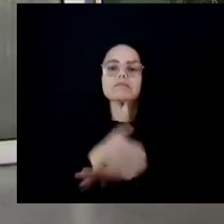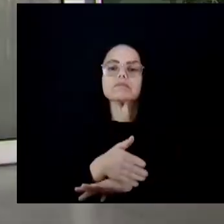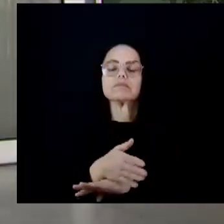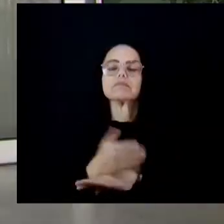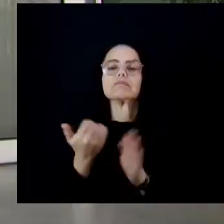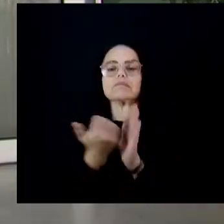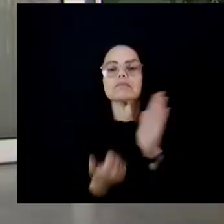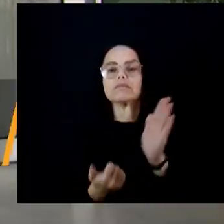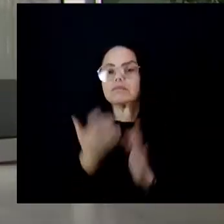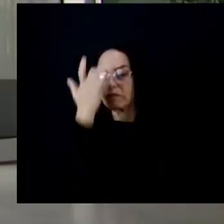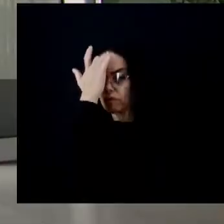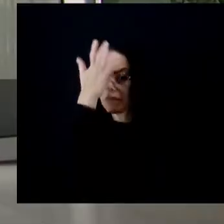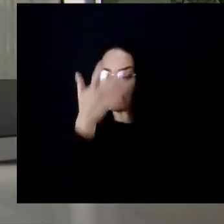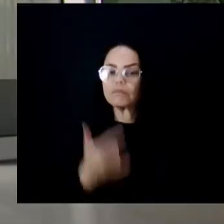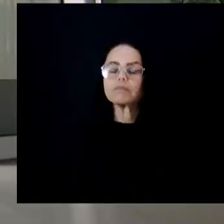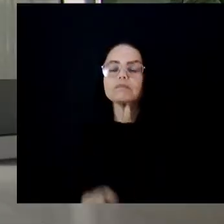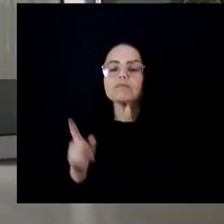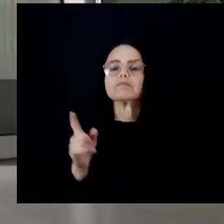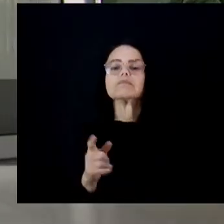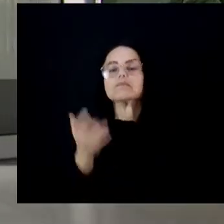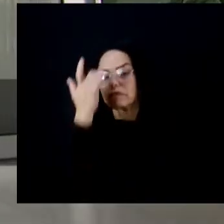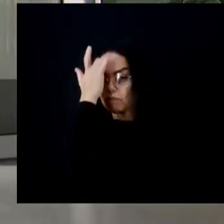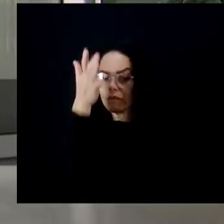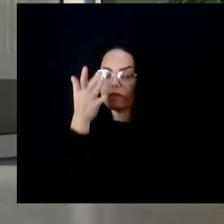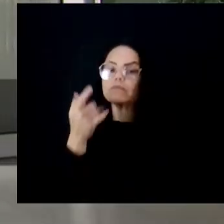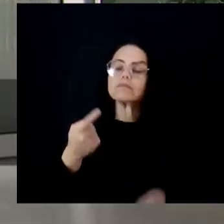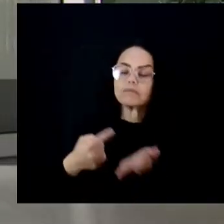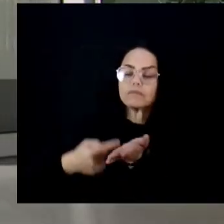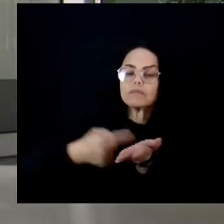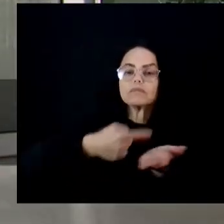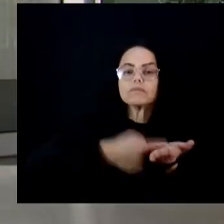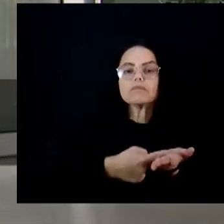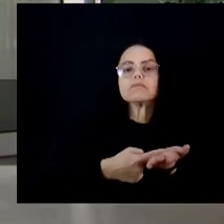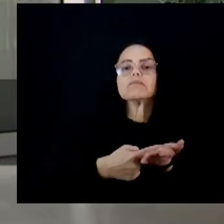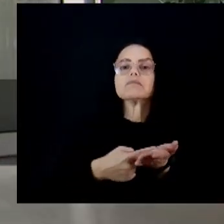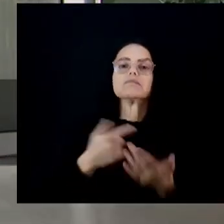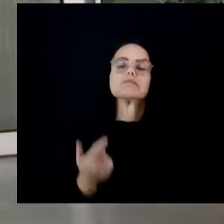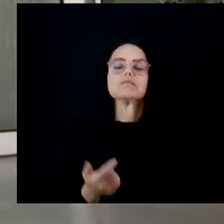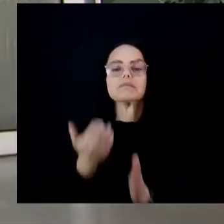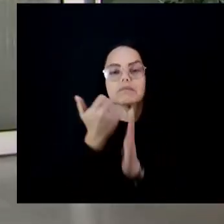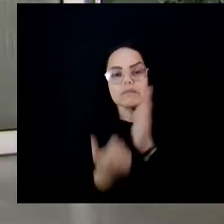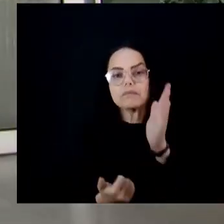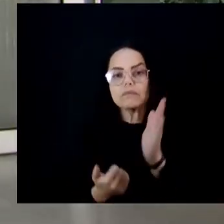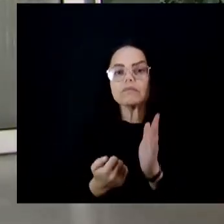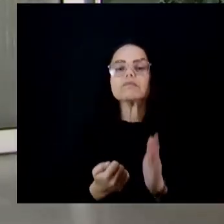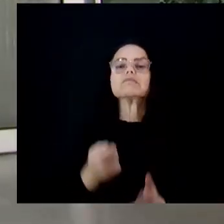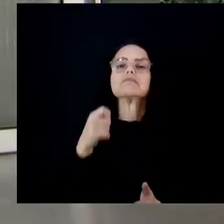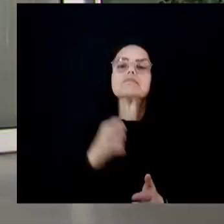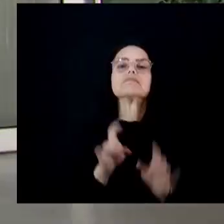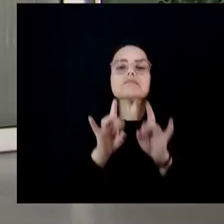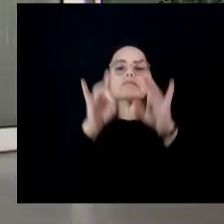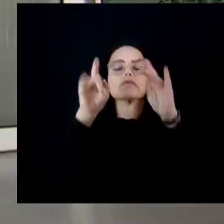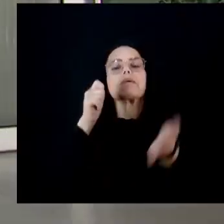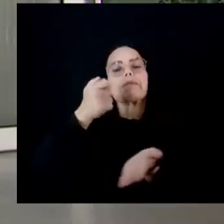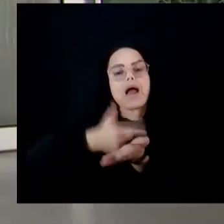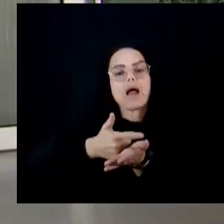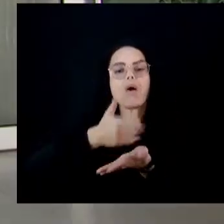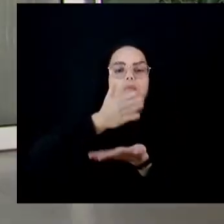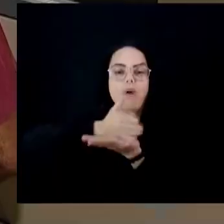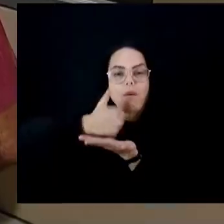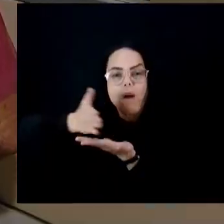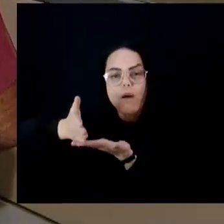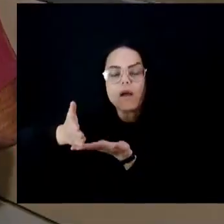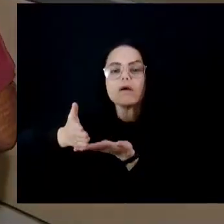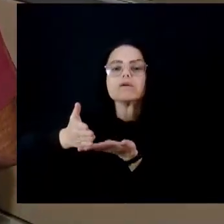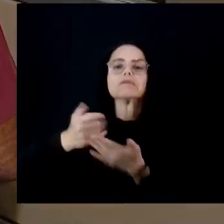facilitados. E para facilitar a negociação, o programa oferece descontos e condições especiais de parcelamentos para os